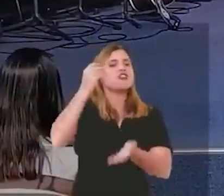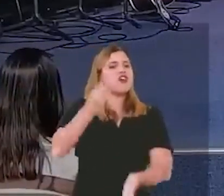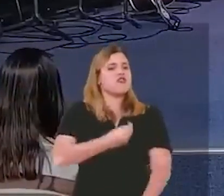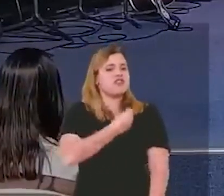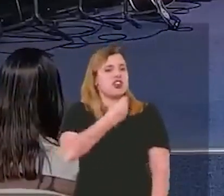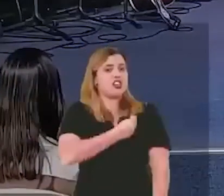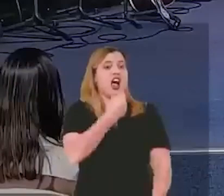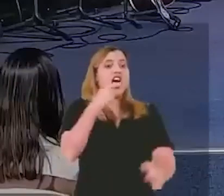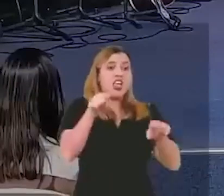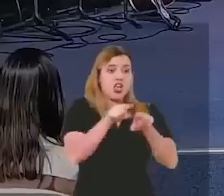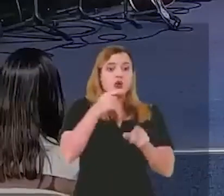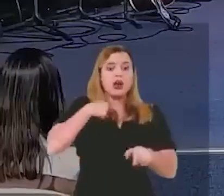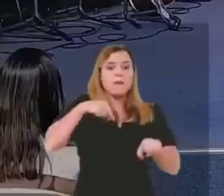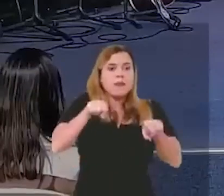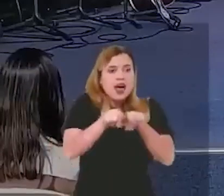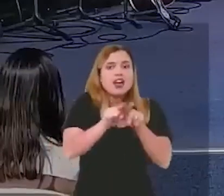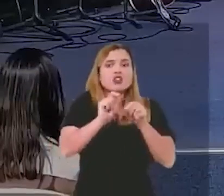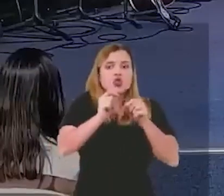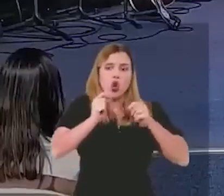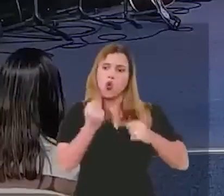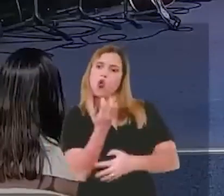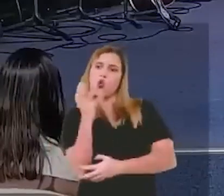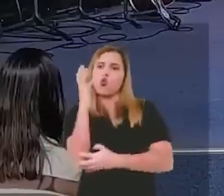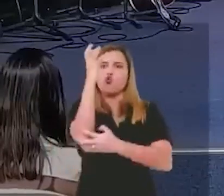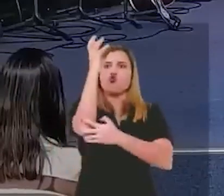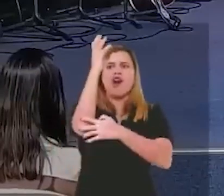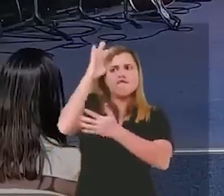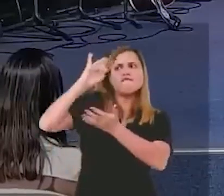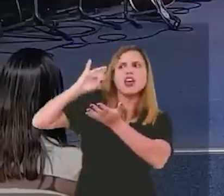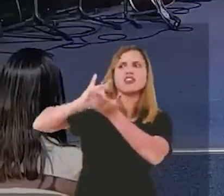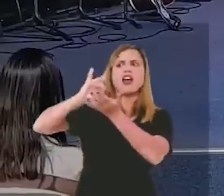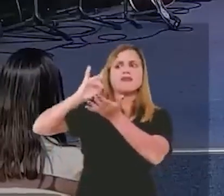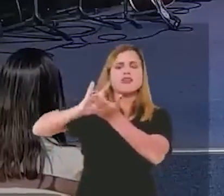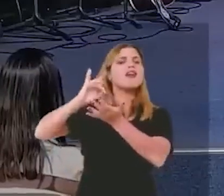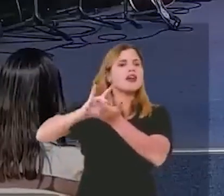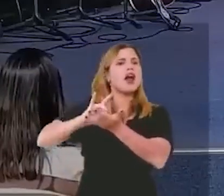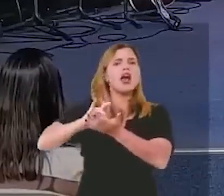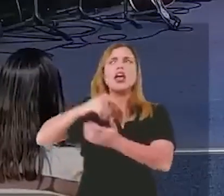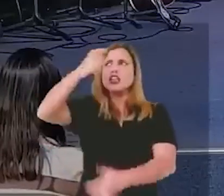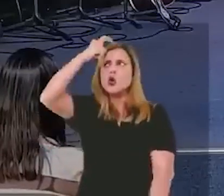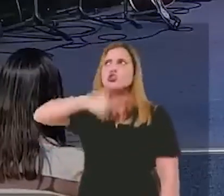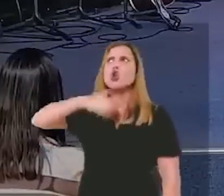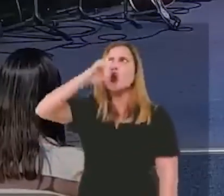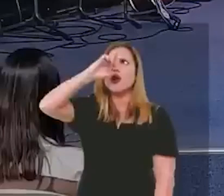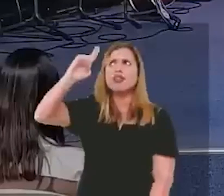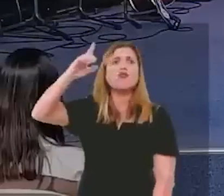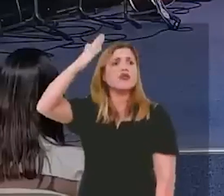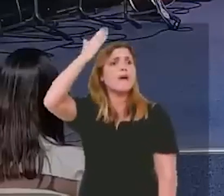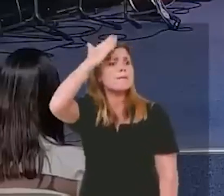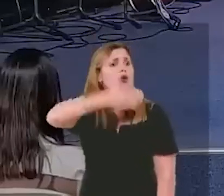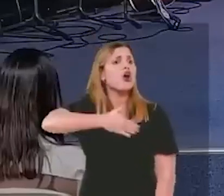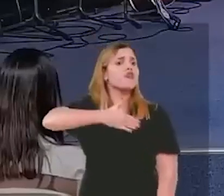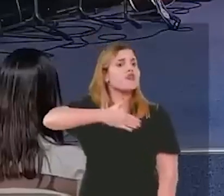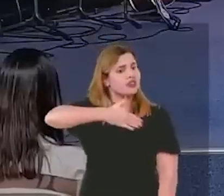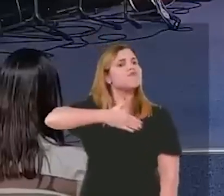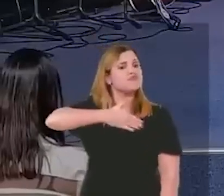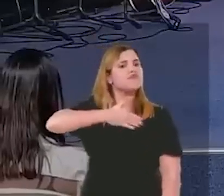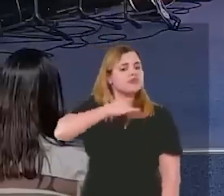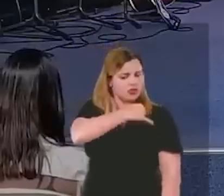videira verdadeira. Se ele tem os mesmos atributos de Deus, então ele é Deus. Está provada a tese de João.